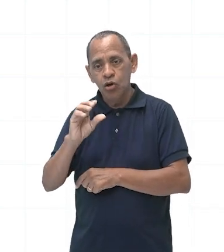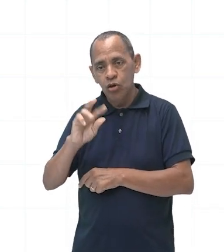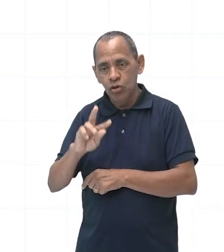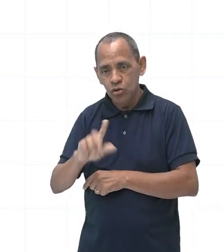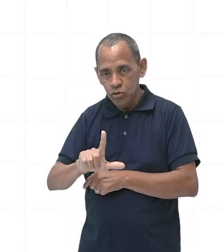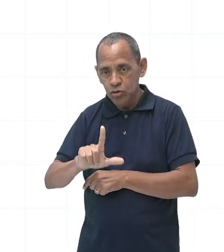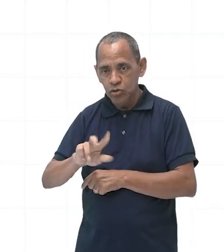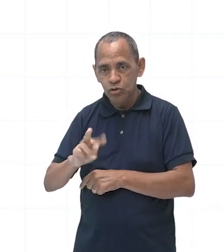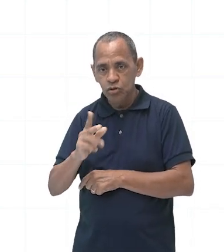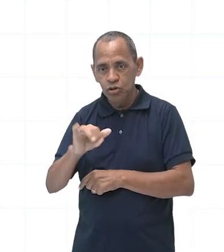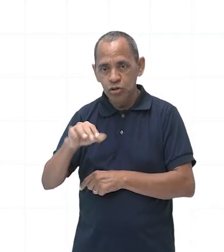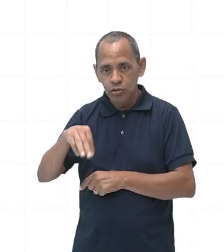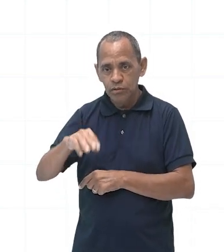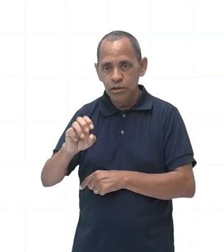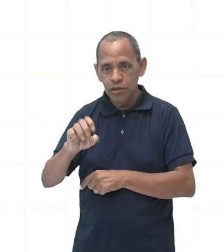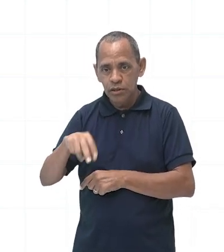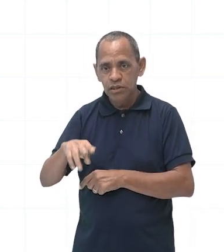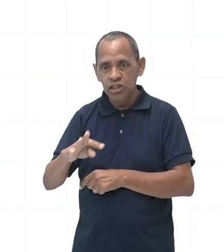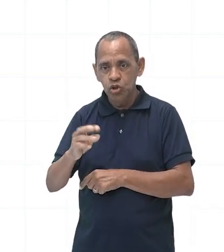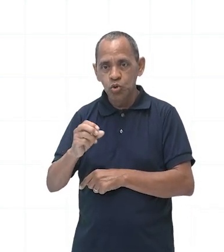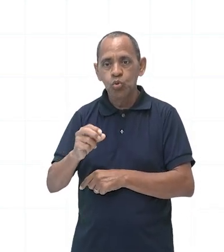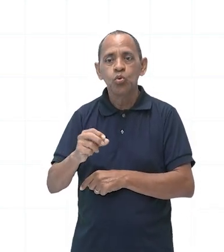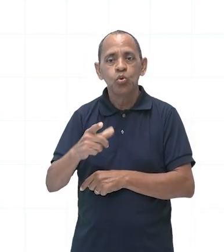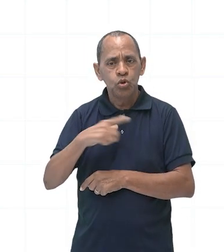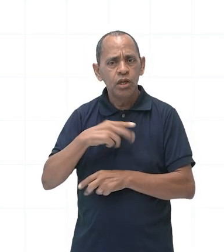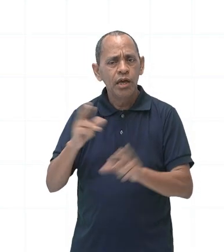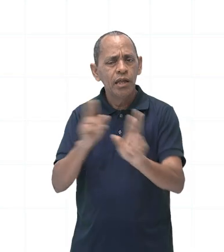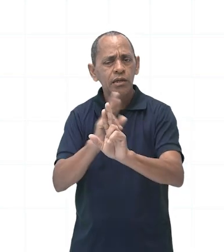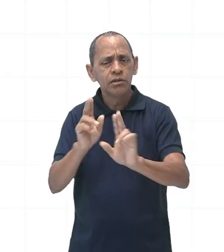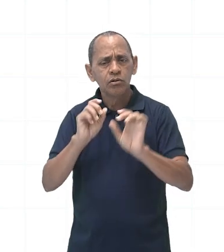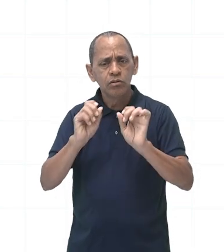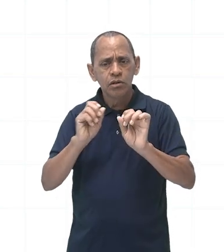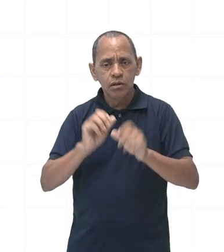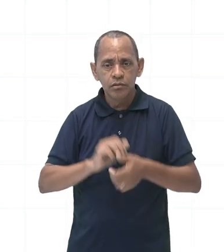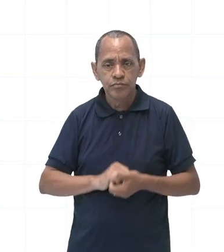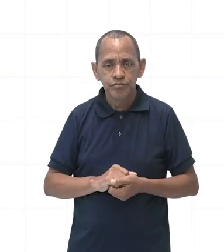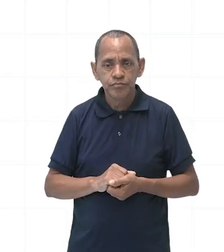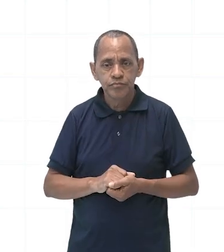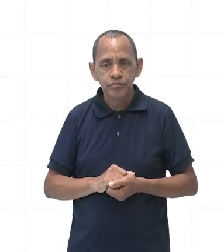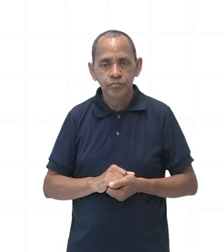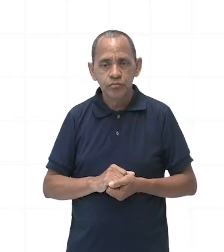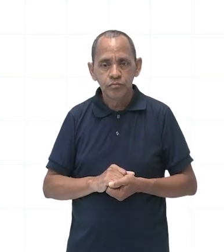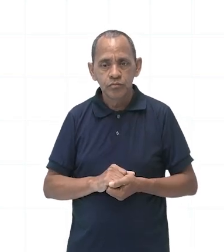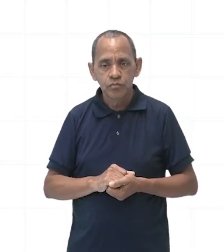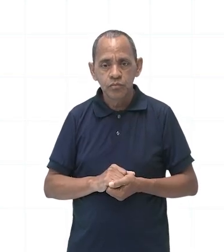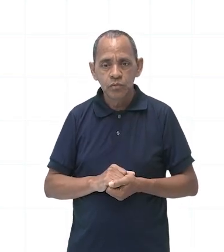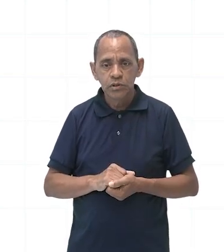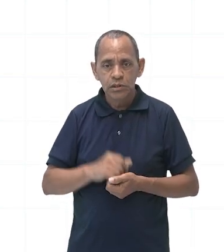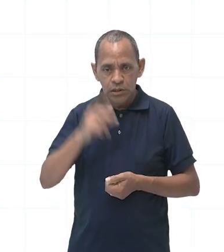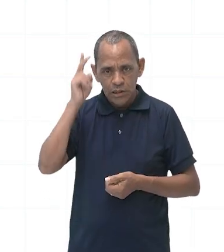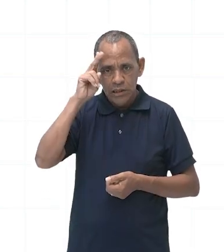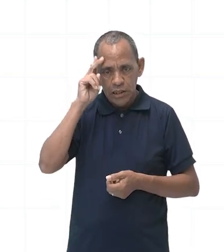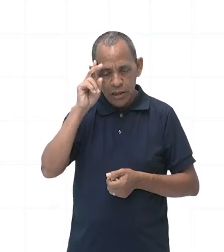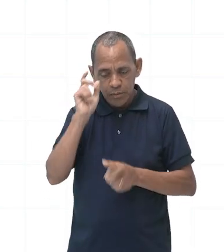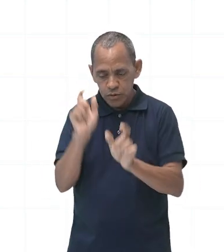acolhimento. Então, de acolhimento é o complemento do meu verbo. Aí agora olha para a seguinte relação.